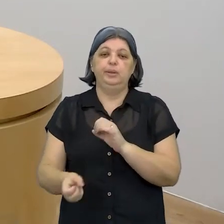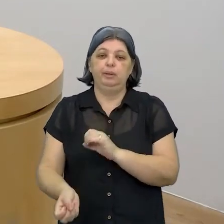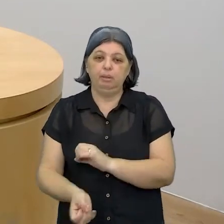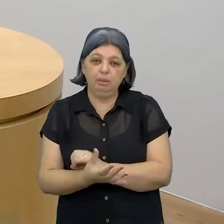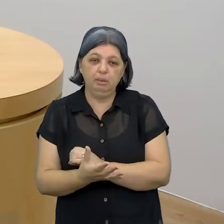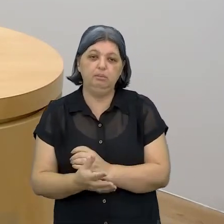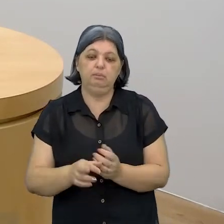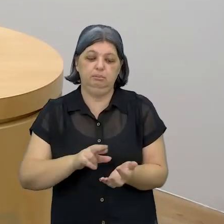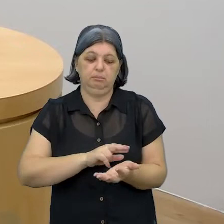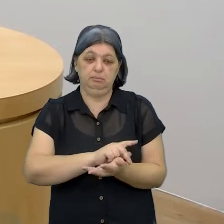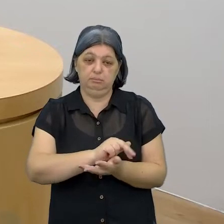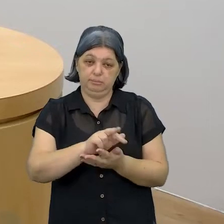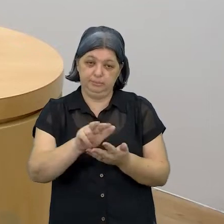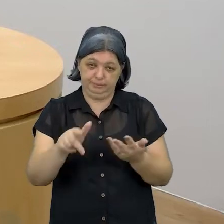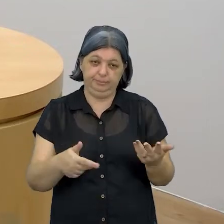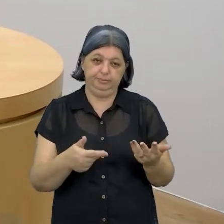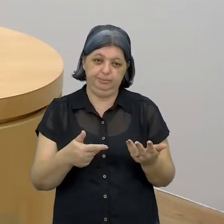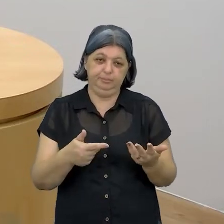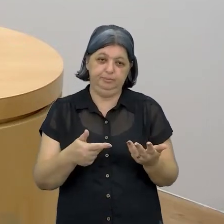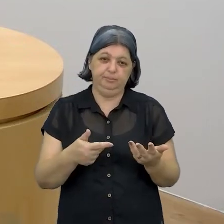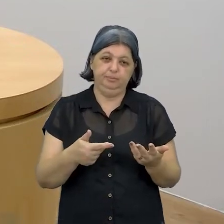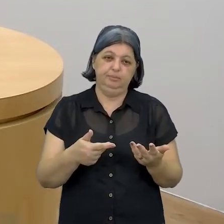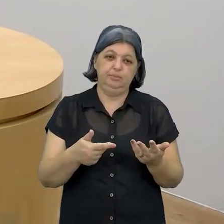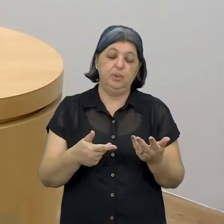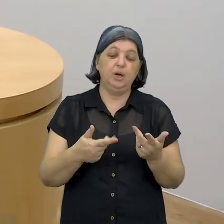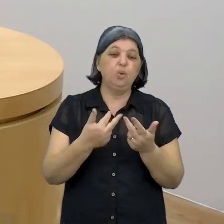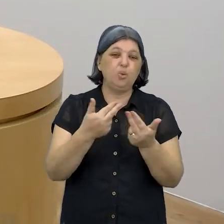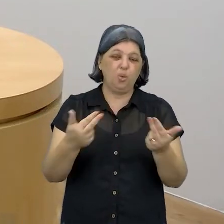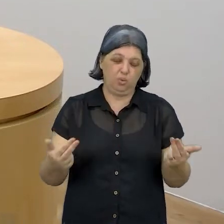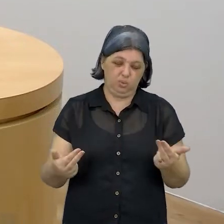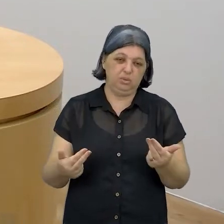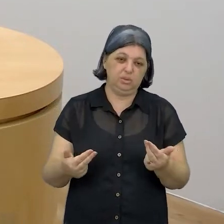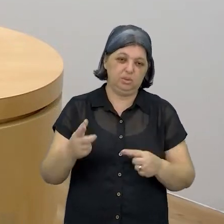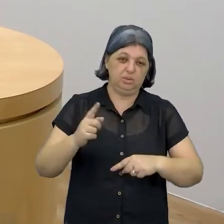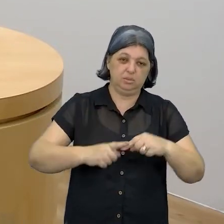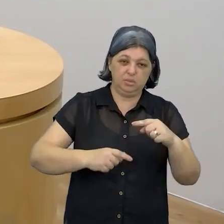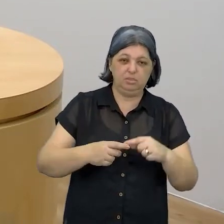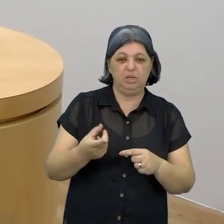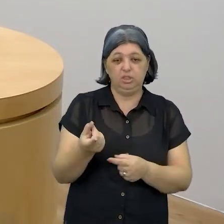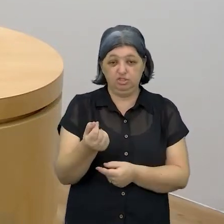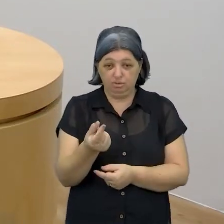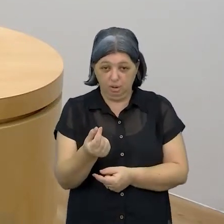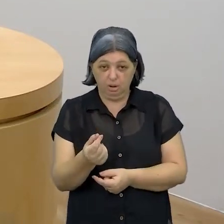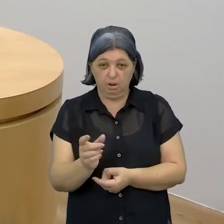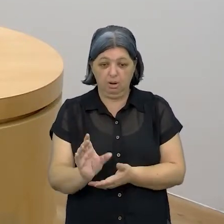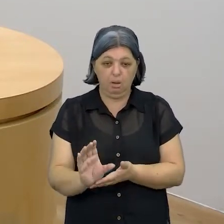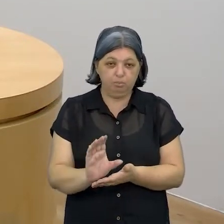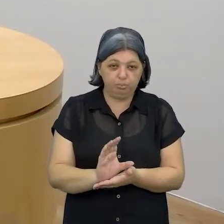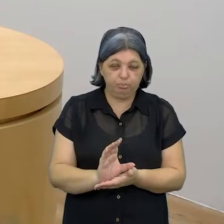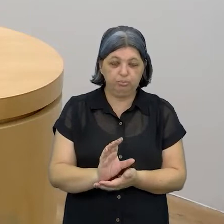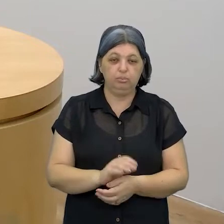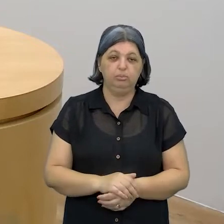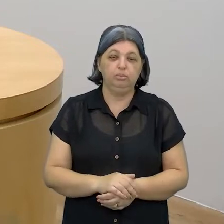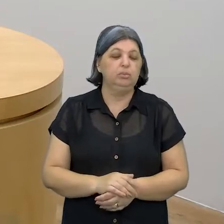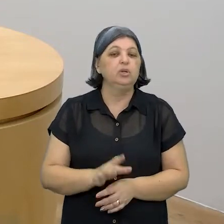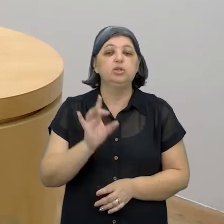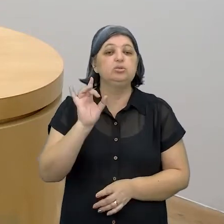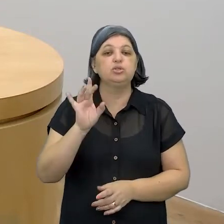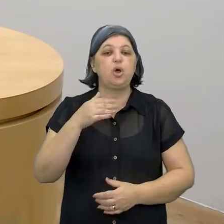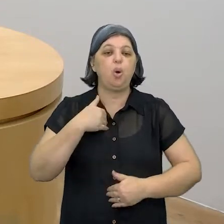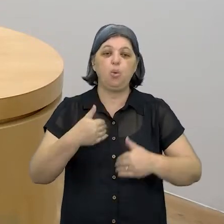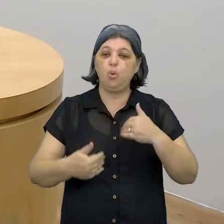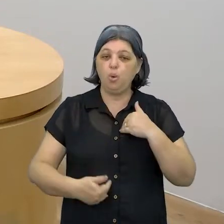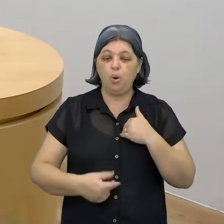estelionatos, relativos a bens materiais, relativos a dinheiro, né? E não mais ao corpo, né?